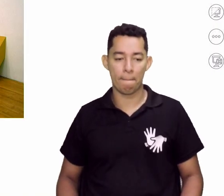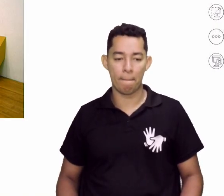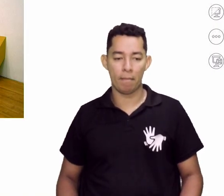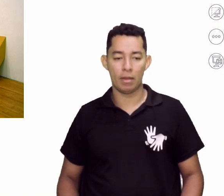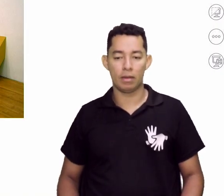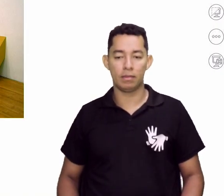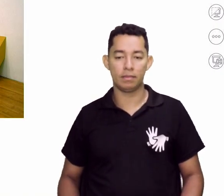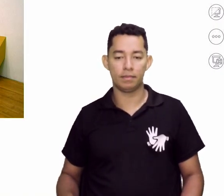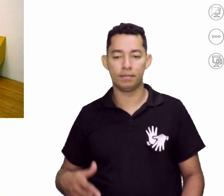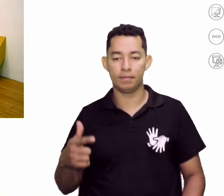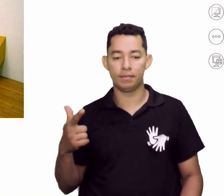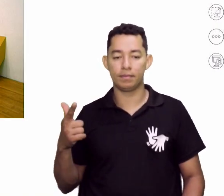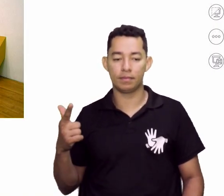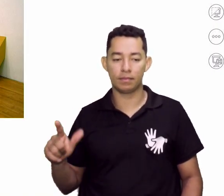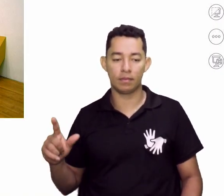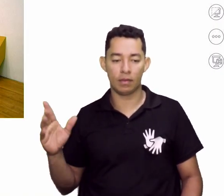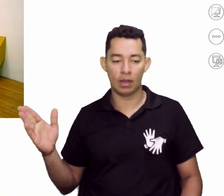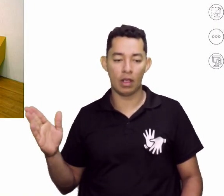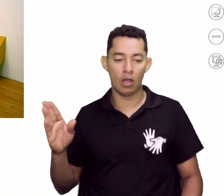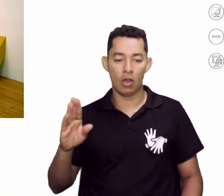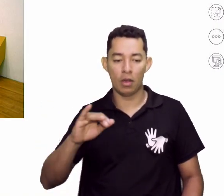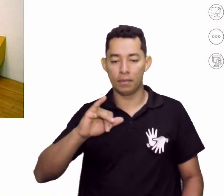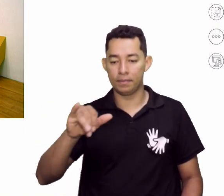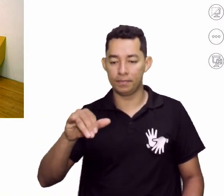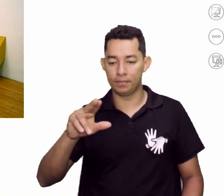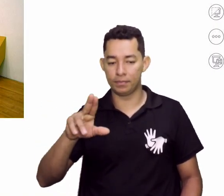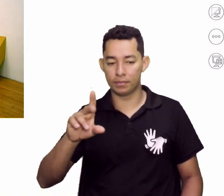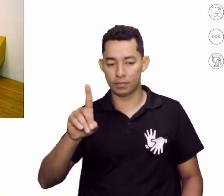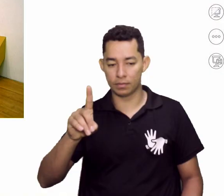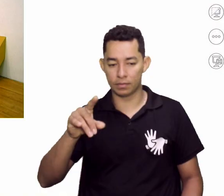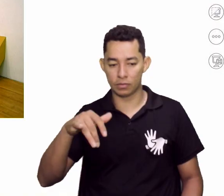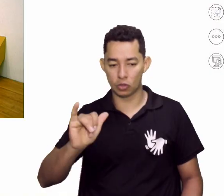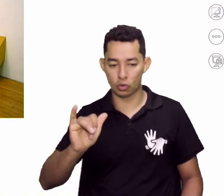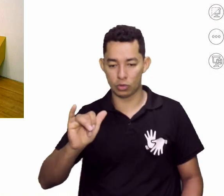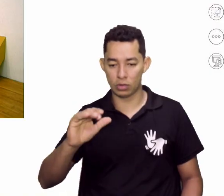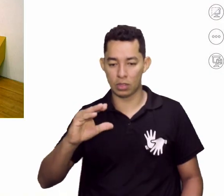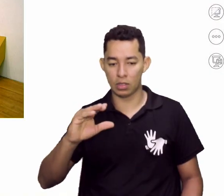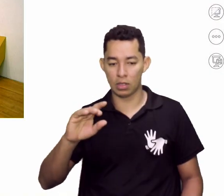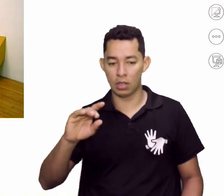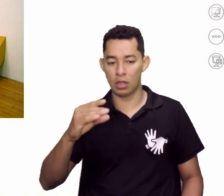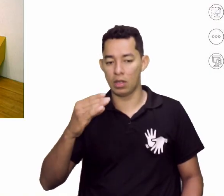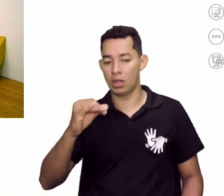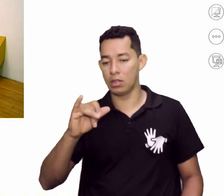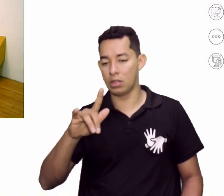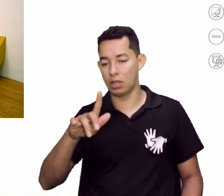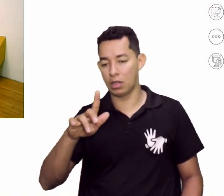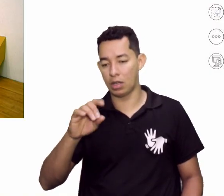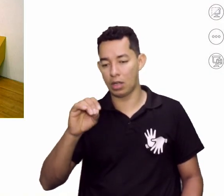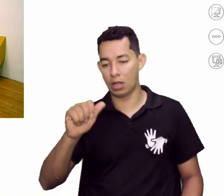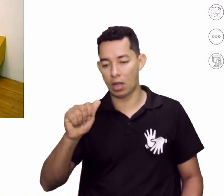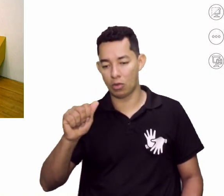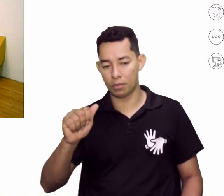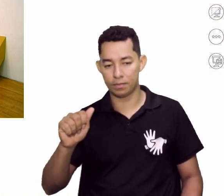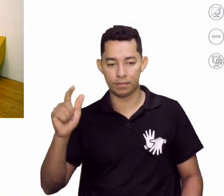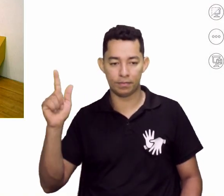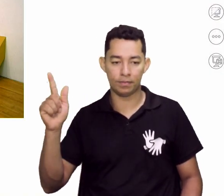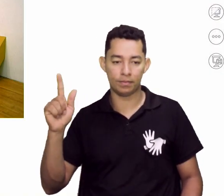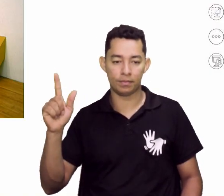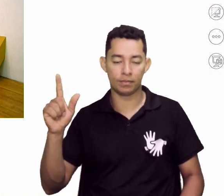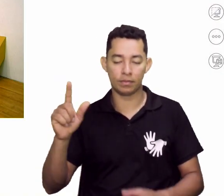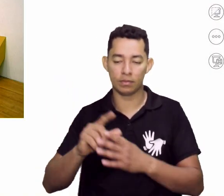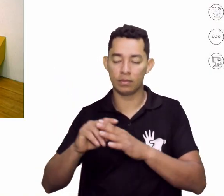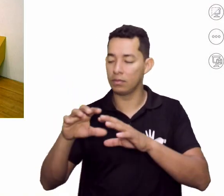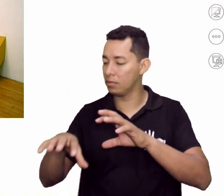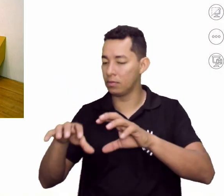Outra obra aqui de Judy Chicago, né? Estamos vendo aqui esse ambiente aqui com a instalação,